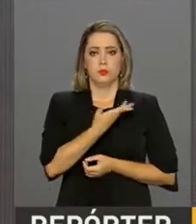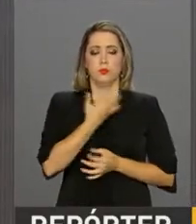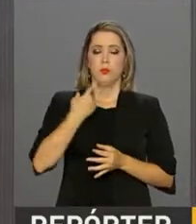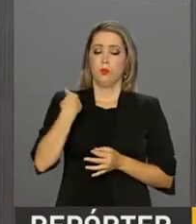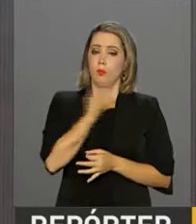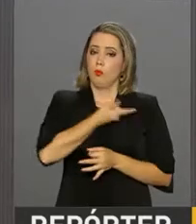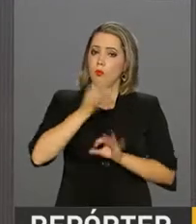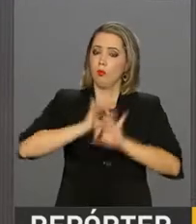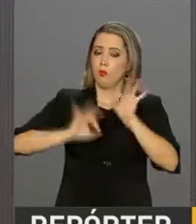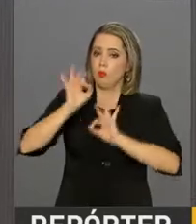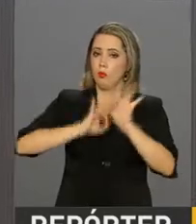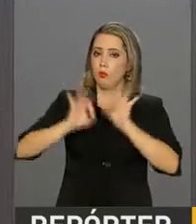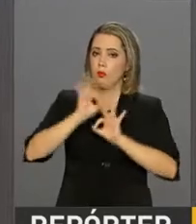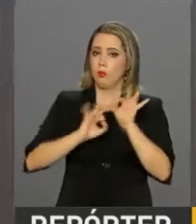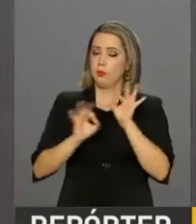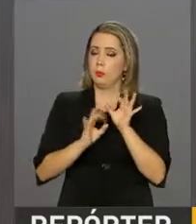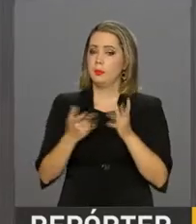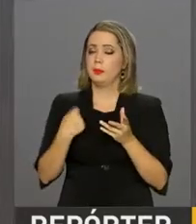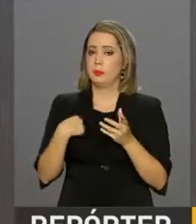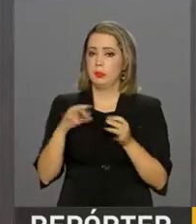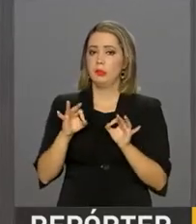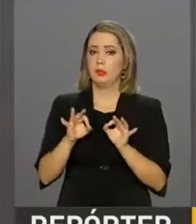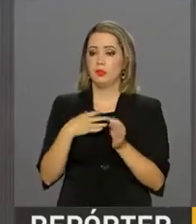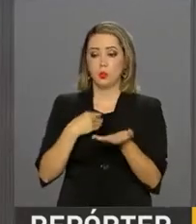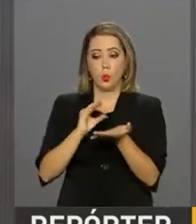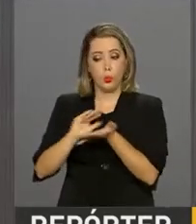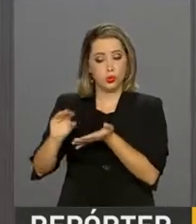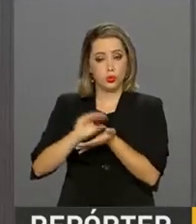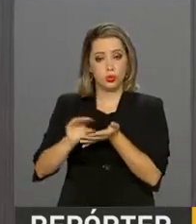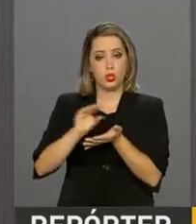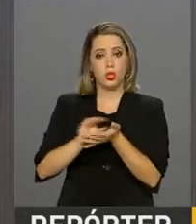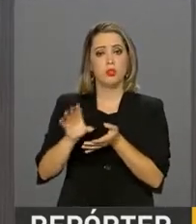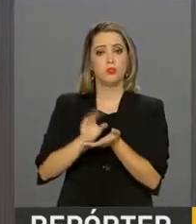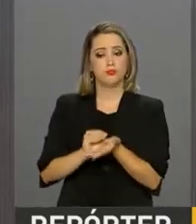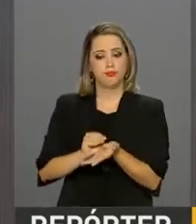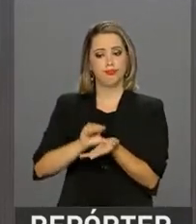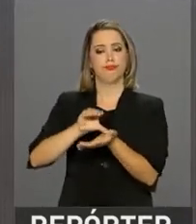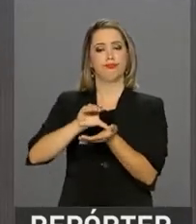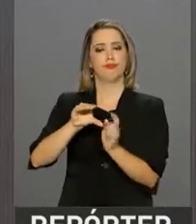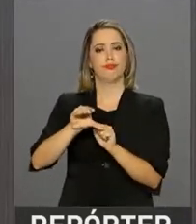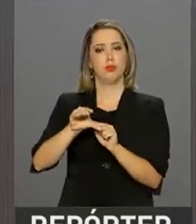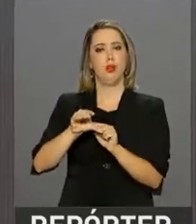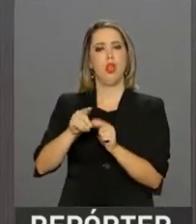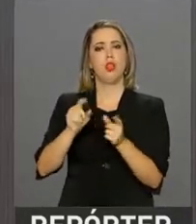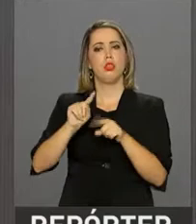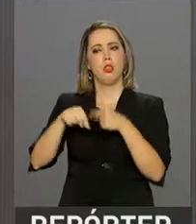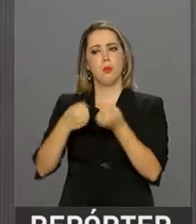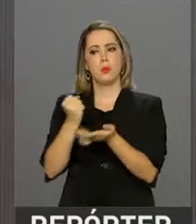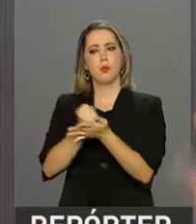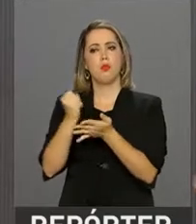recursos, inclusive, do governo federal, e através deste fundo serão contratados os estudos